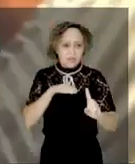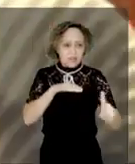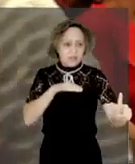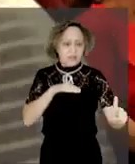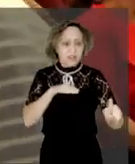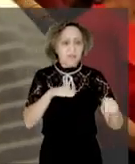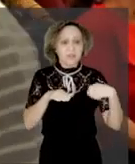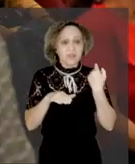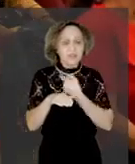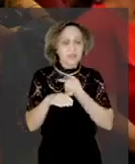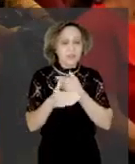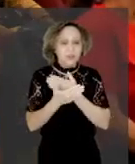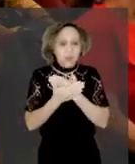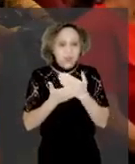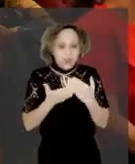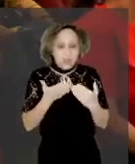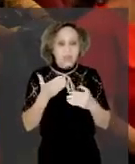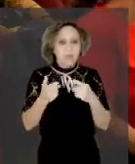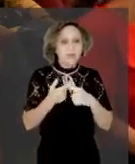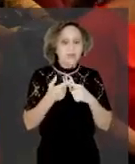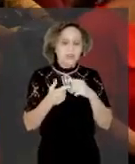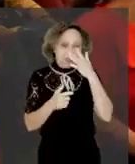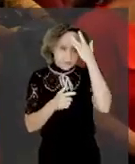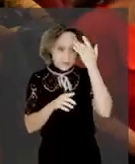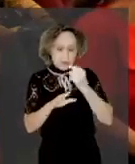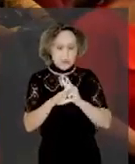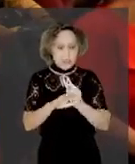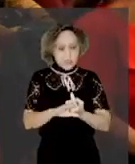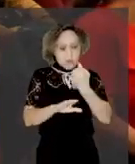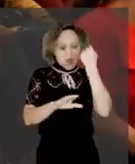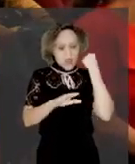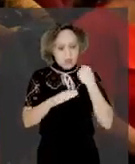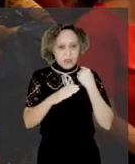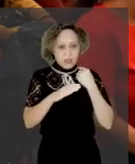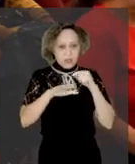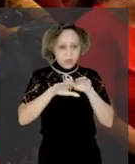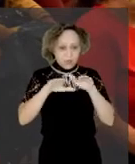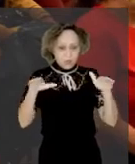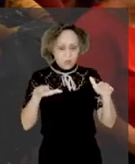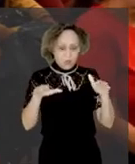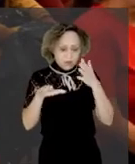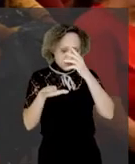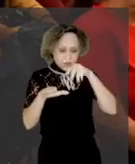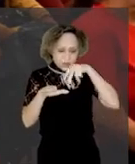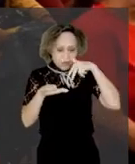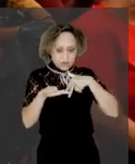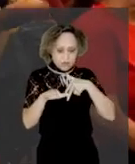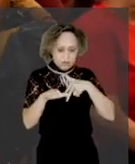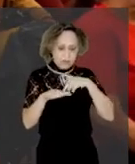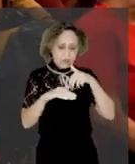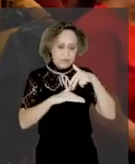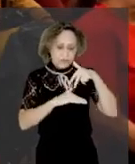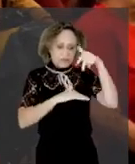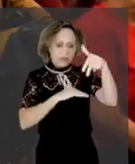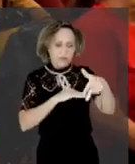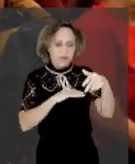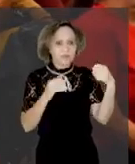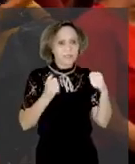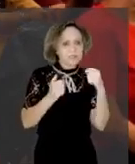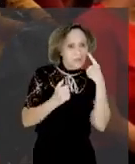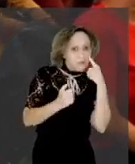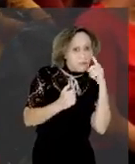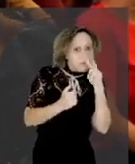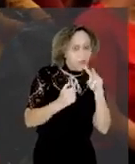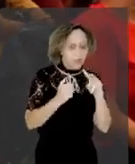não dá para ver os convidados. Então eu peço, por gentileza, que as pessoas deixem a frente do palco